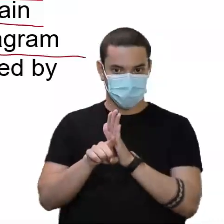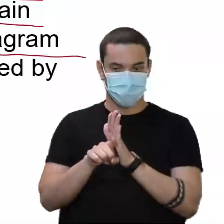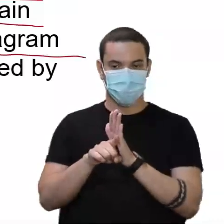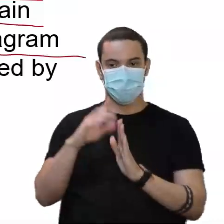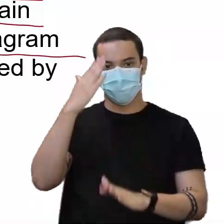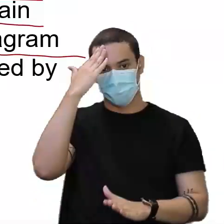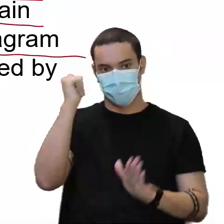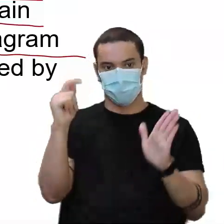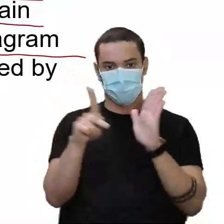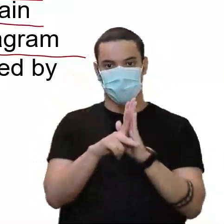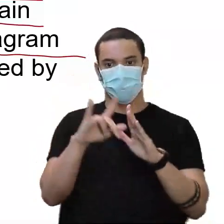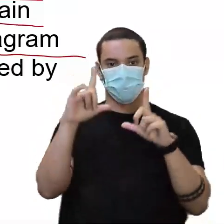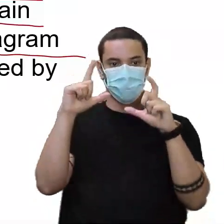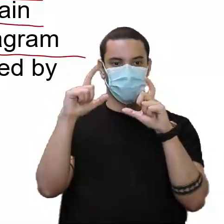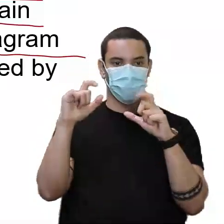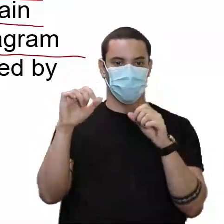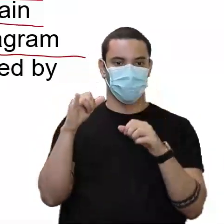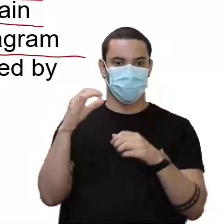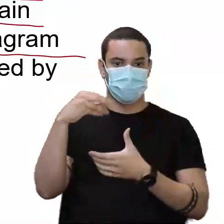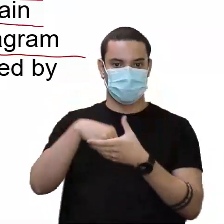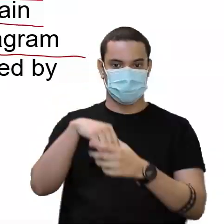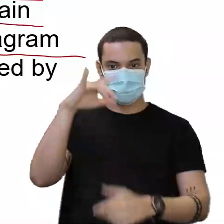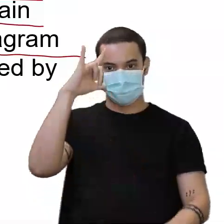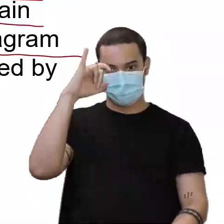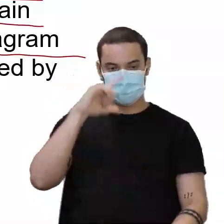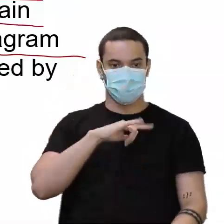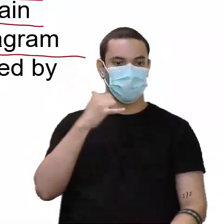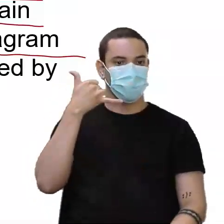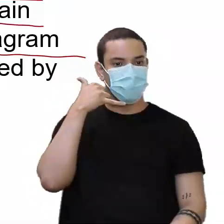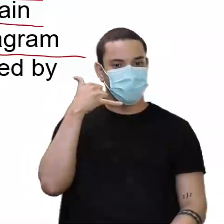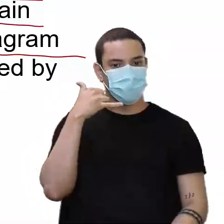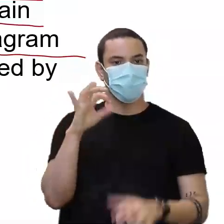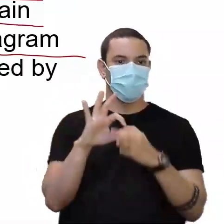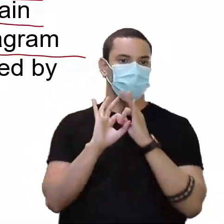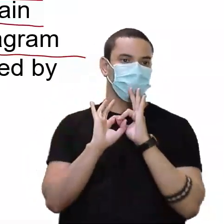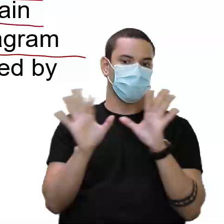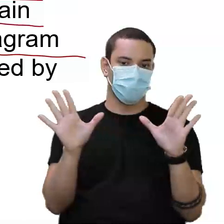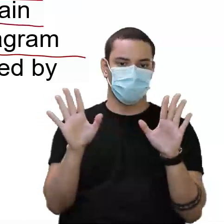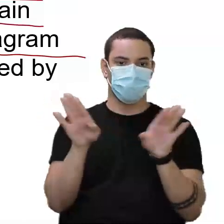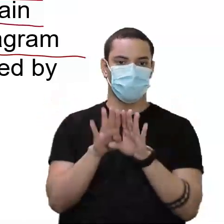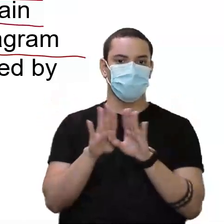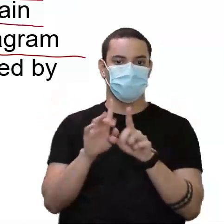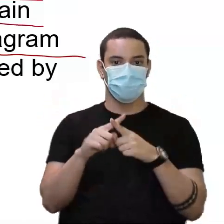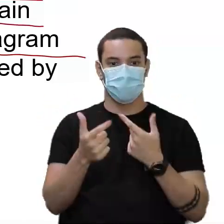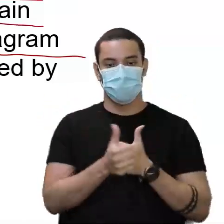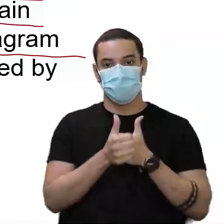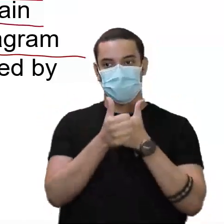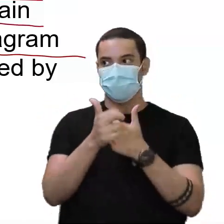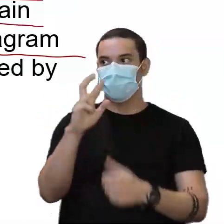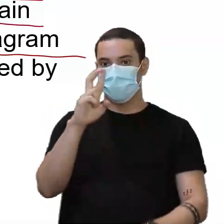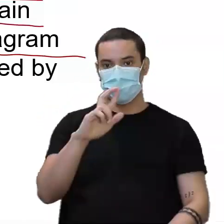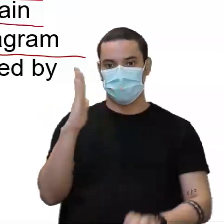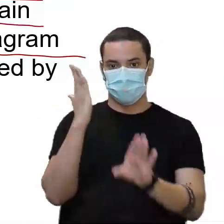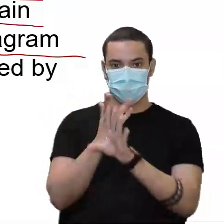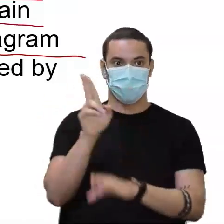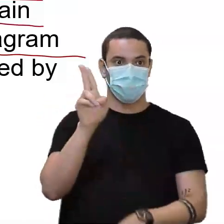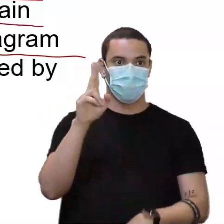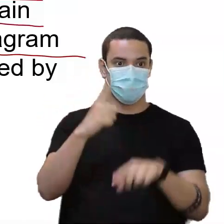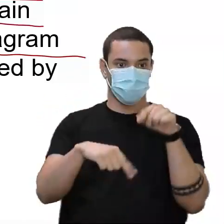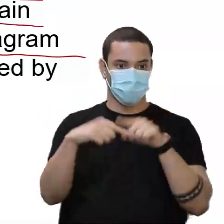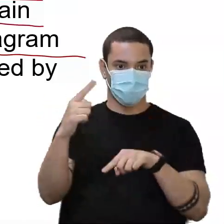examinavam suas próprias fotos no Instagram. Então, assim, eles estão lá com o celular na mão, examinando suas fotos no Instagram e eles estão sendo observados através de uma máquina